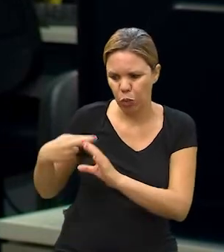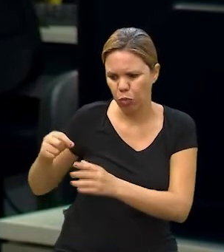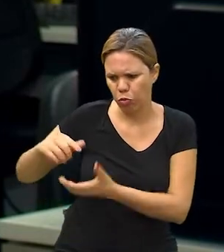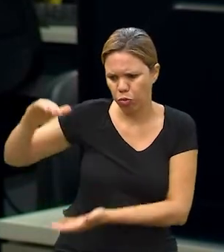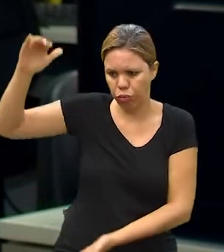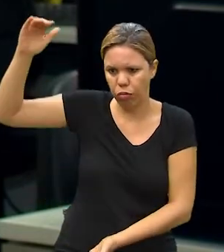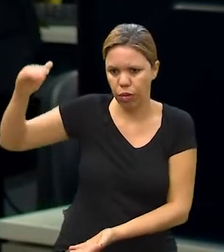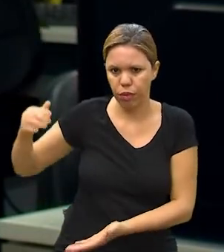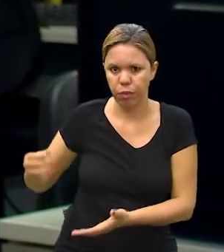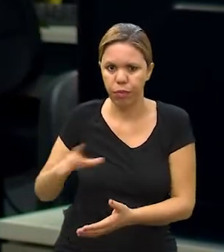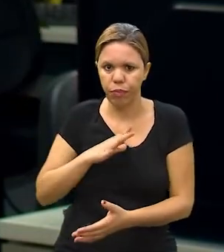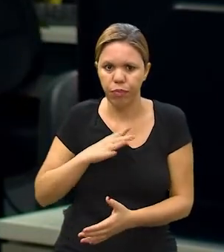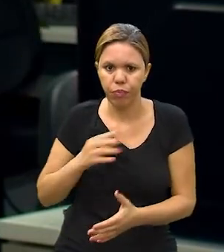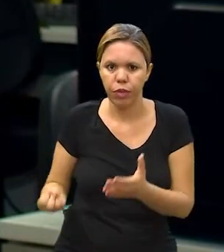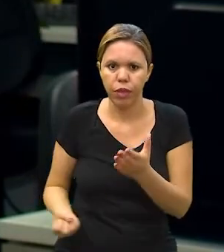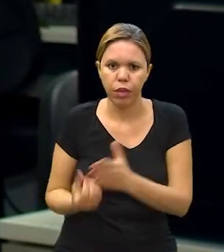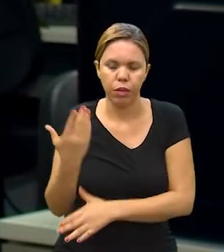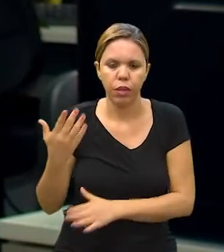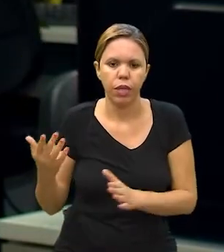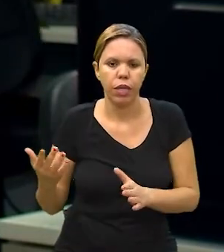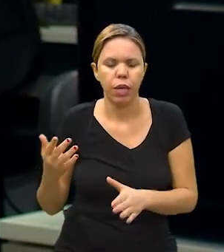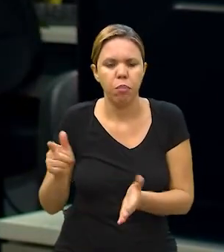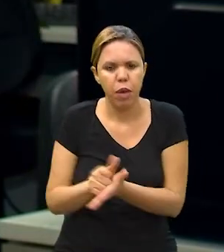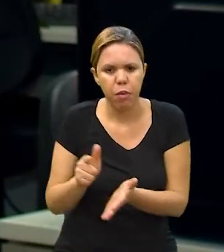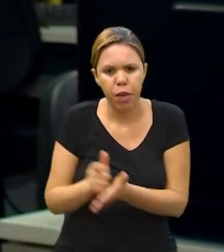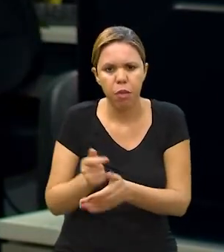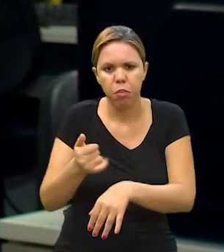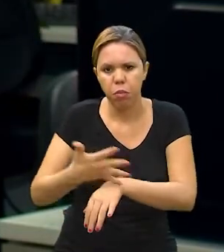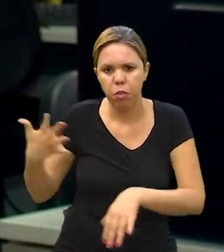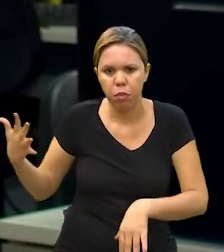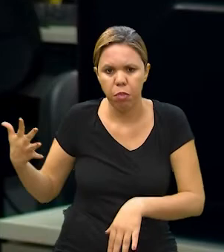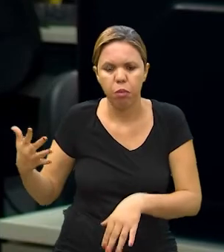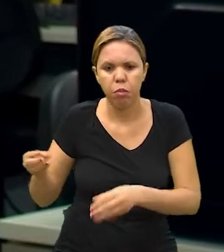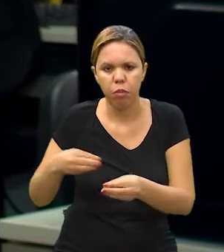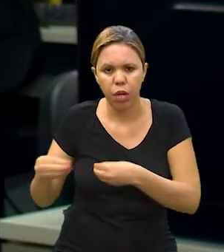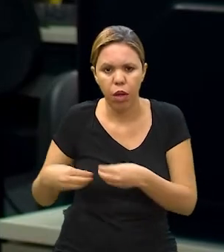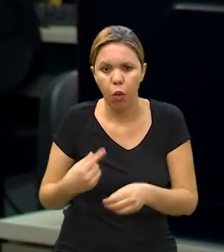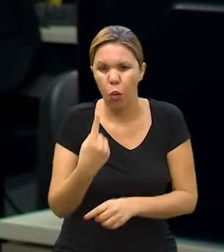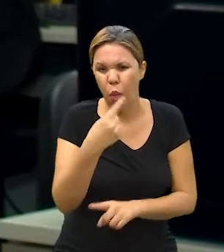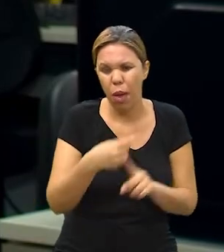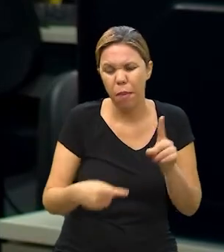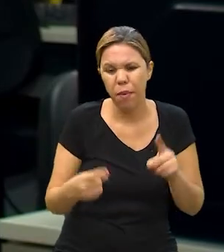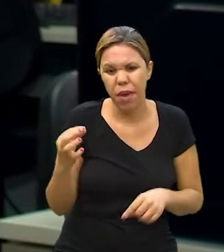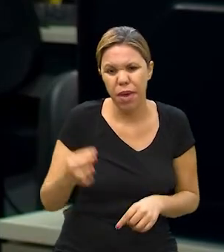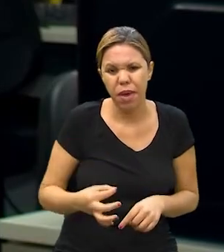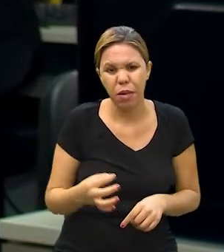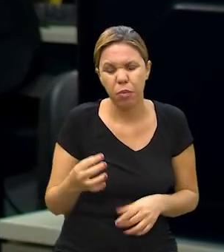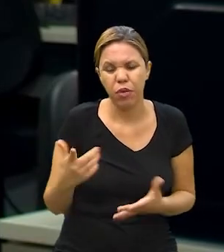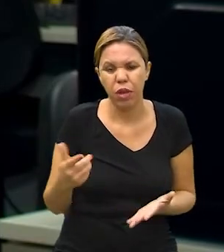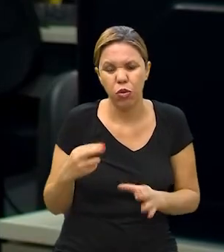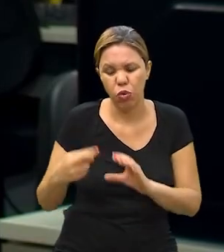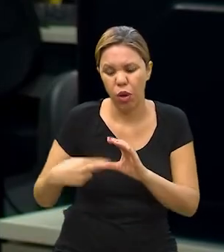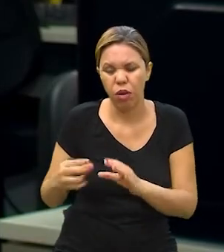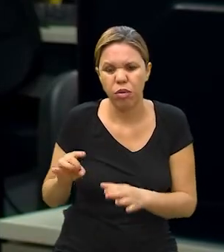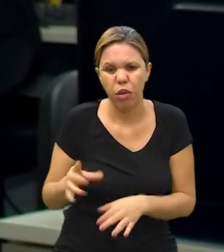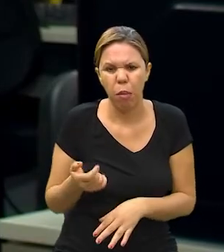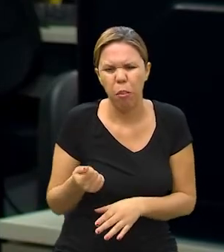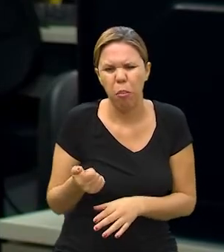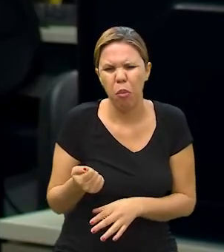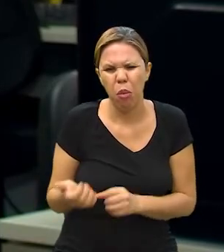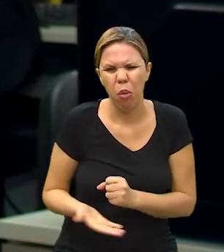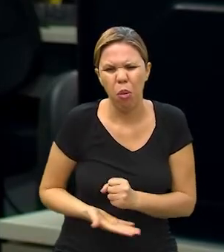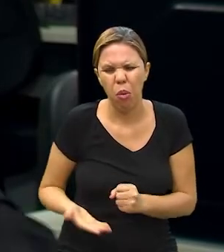cidade produz, estou falando de papel, de alumínio, de plástico, apenas 1,5 tonelada, 1,5% é reciclado. É muito